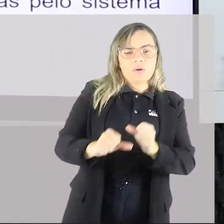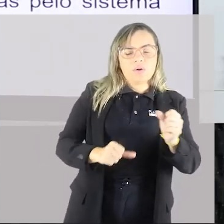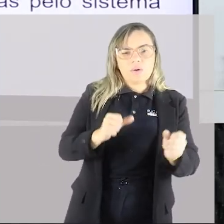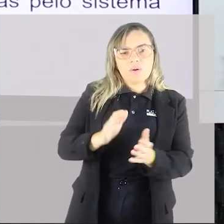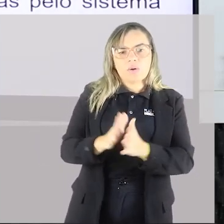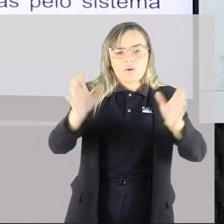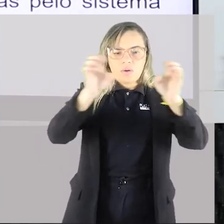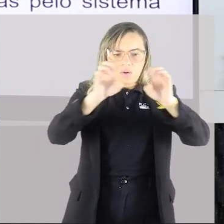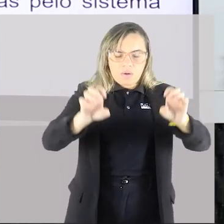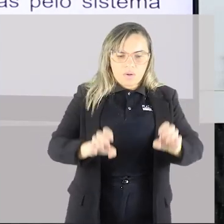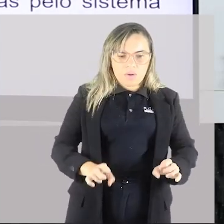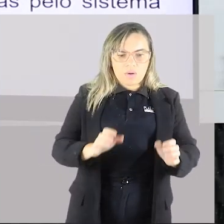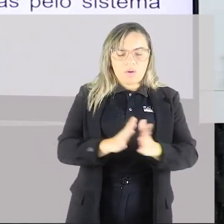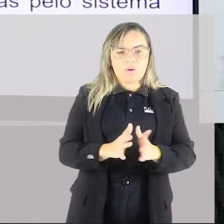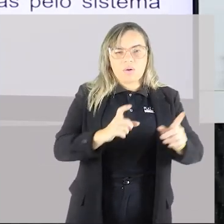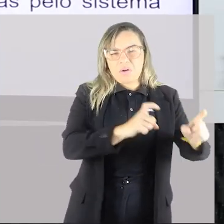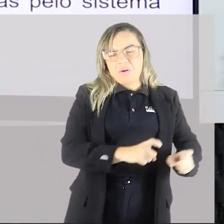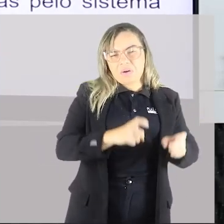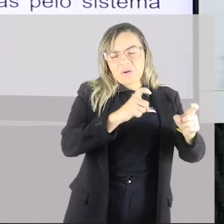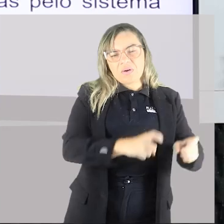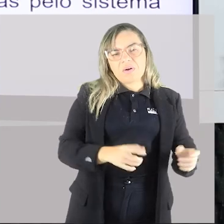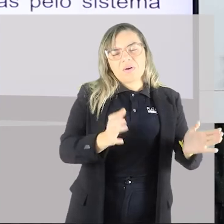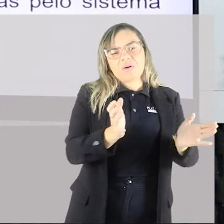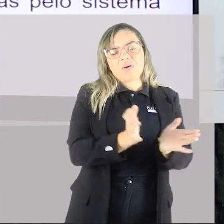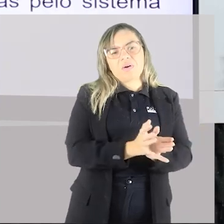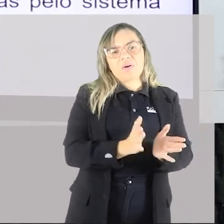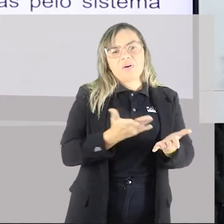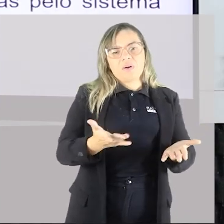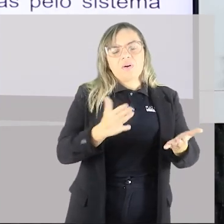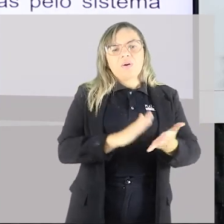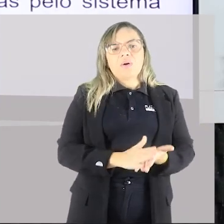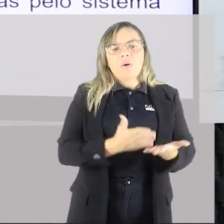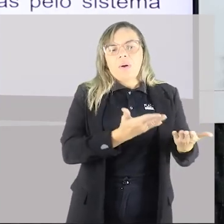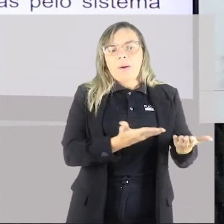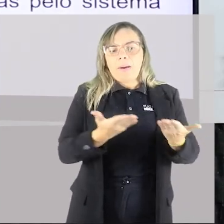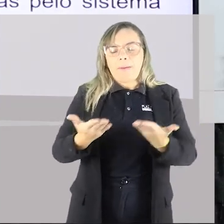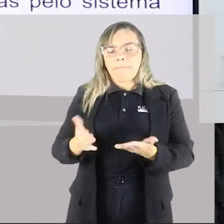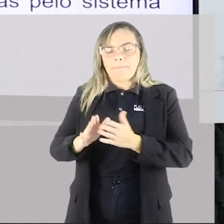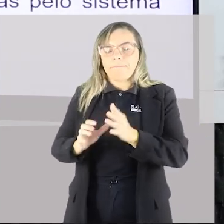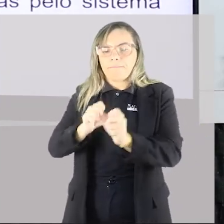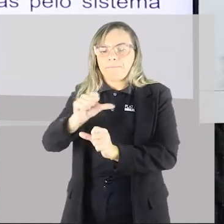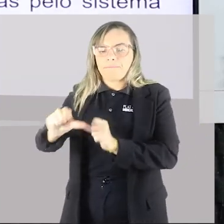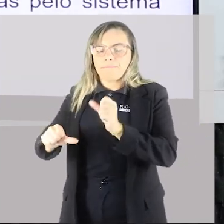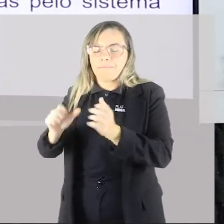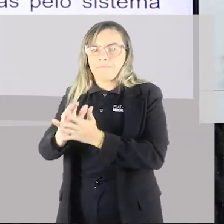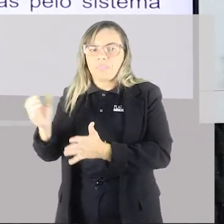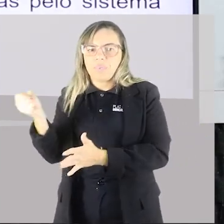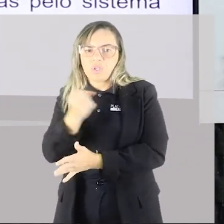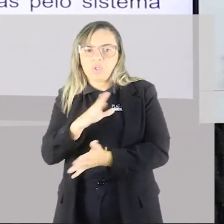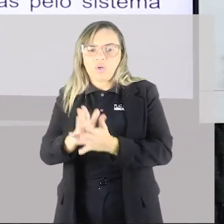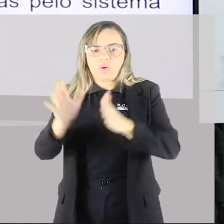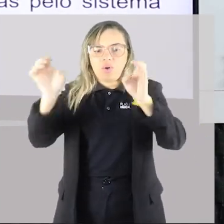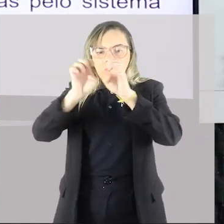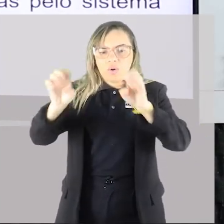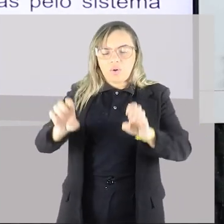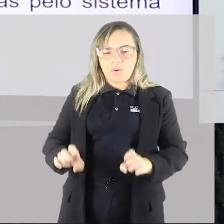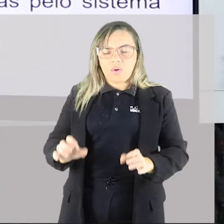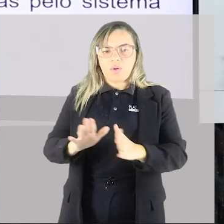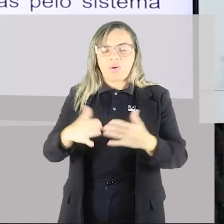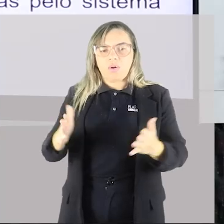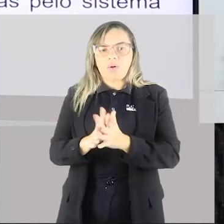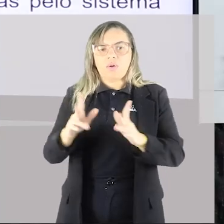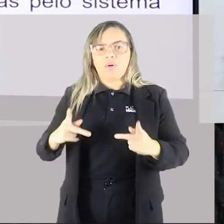algumas estruturas agrárias, feudais, de servidão, e passar para novas estruturas